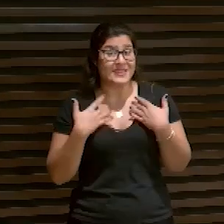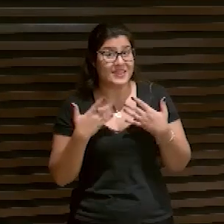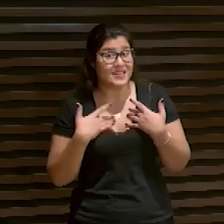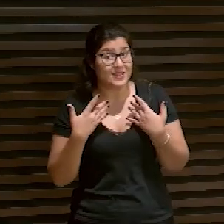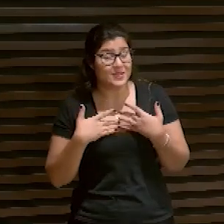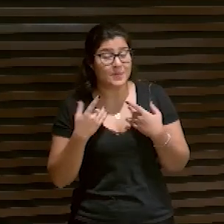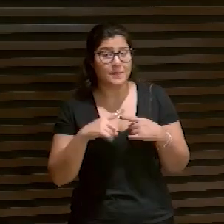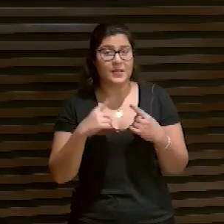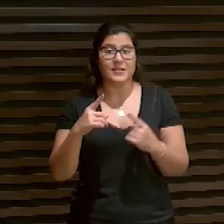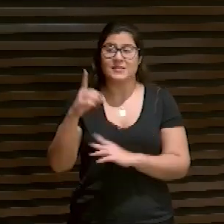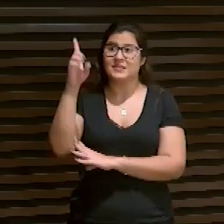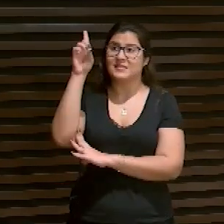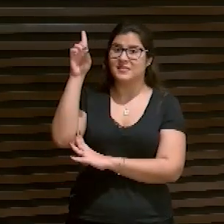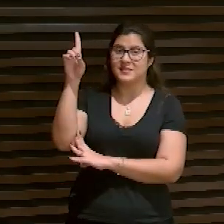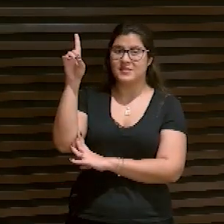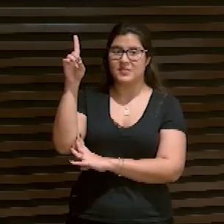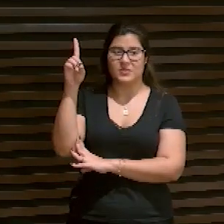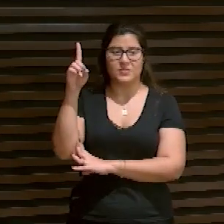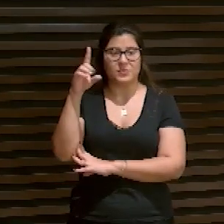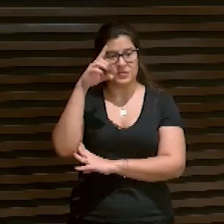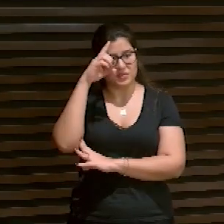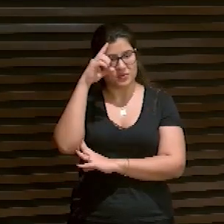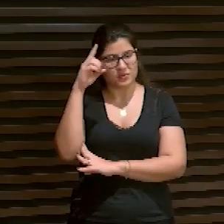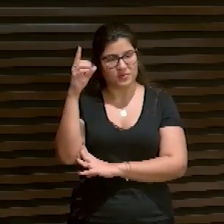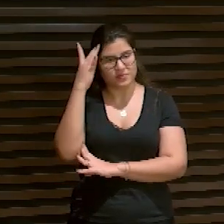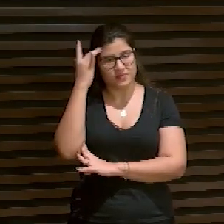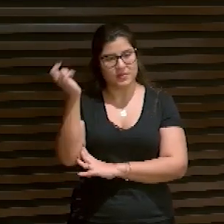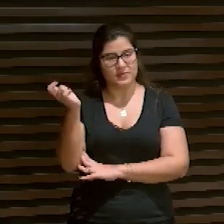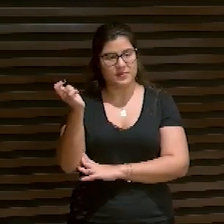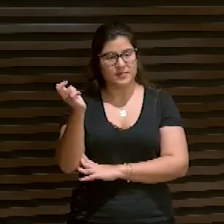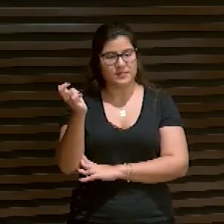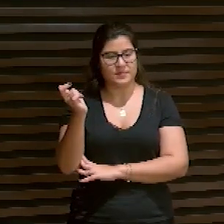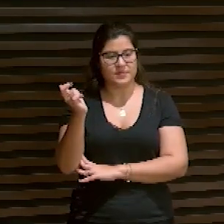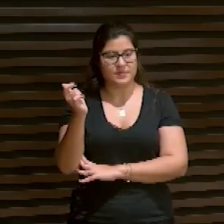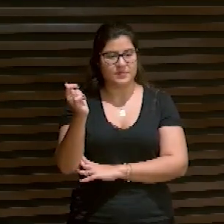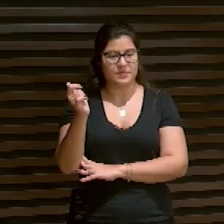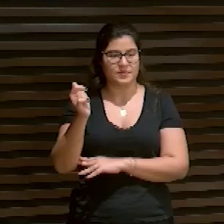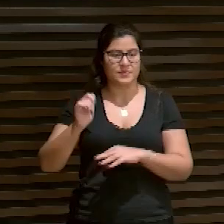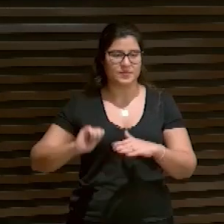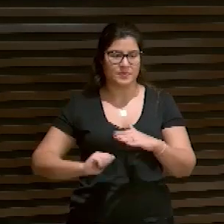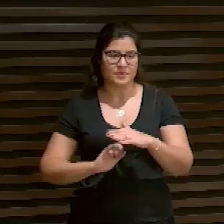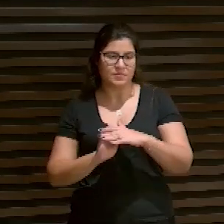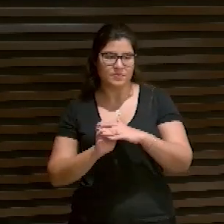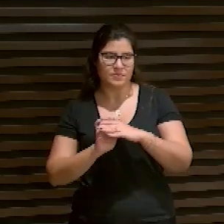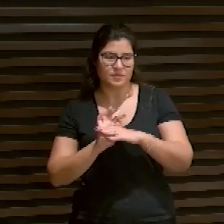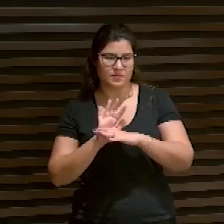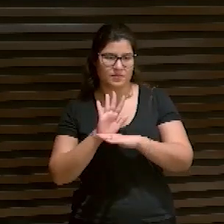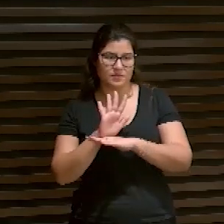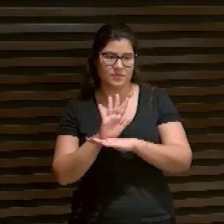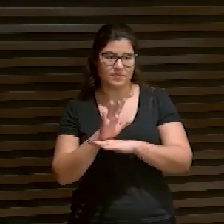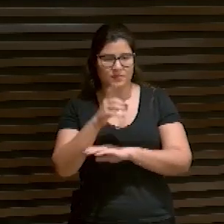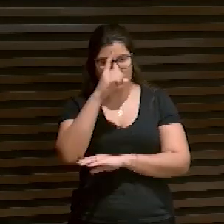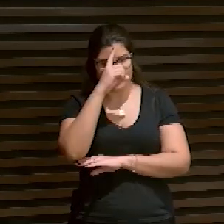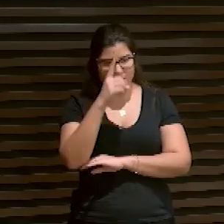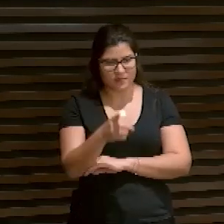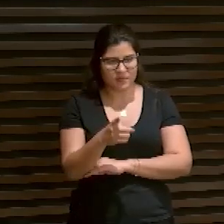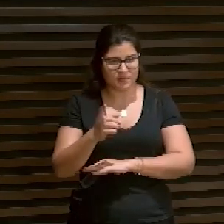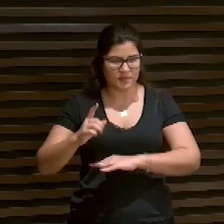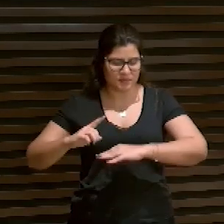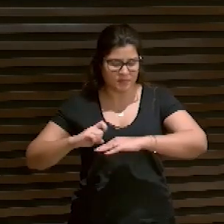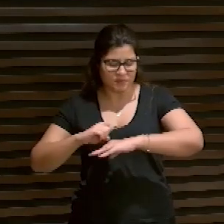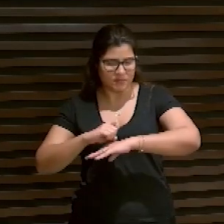Mas Deus, no dia seguinte, ao subir da alva, enviou um verme, o qual feriu a planta, e esta